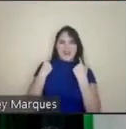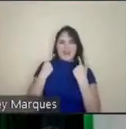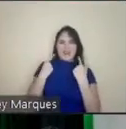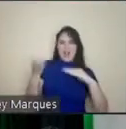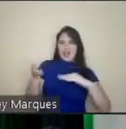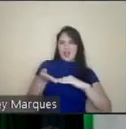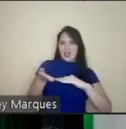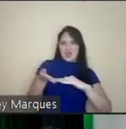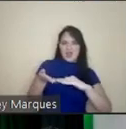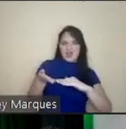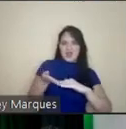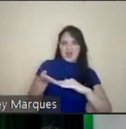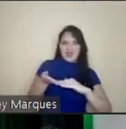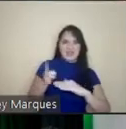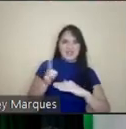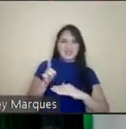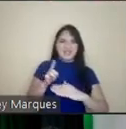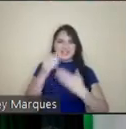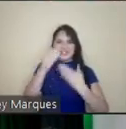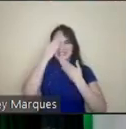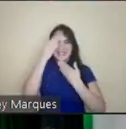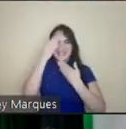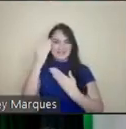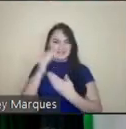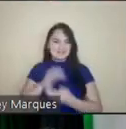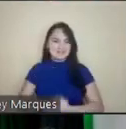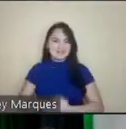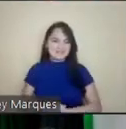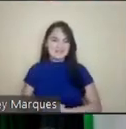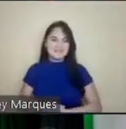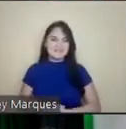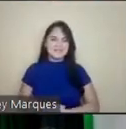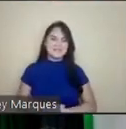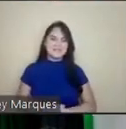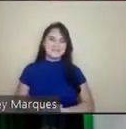retribuído a boa-fé. Ouroboro Baobá.